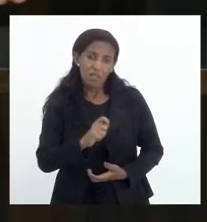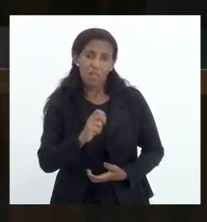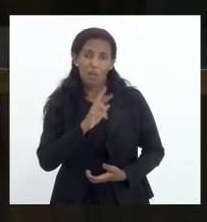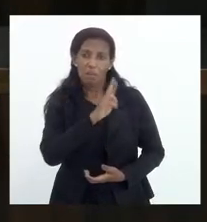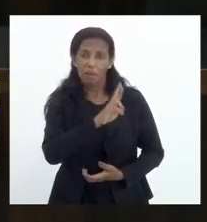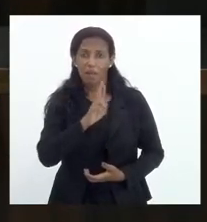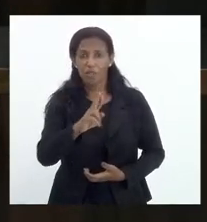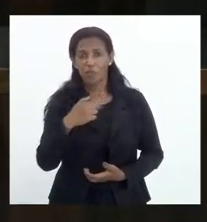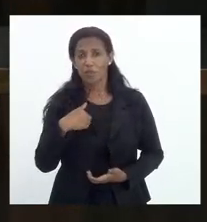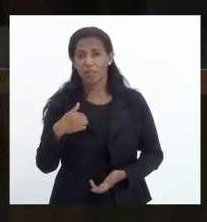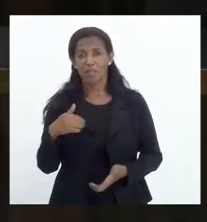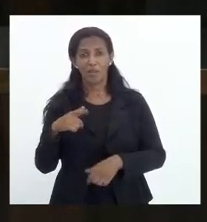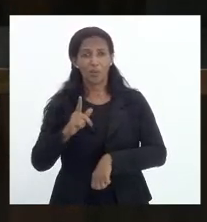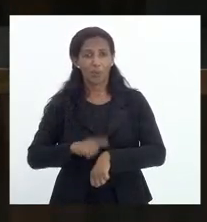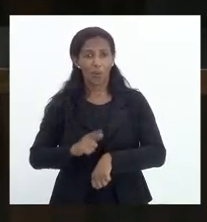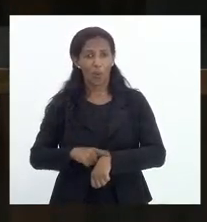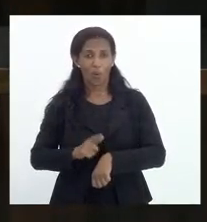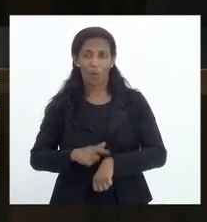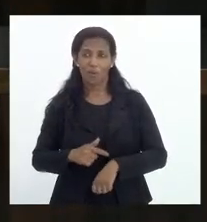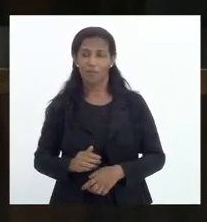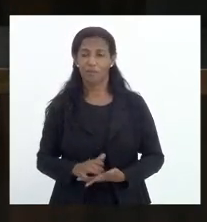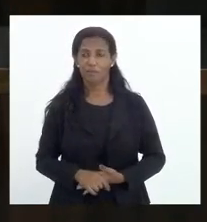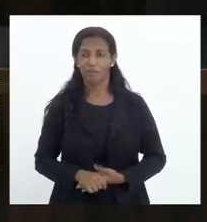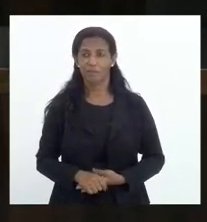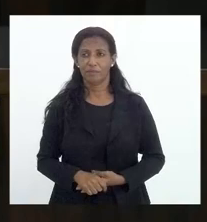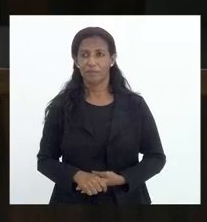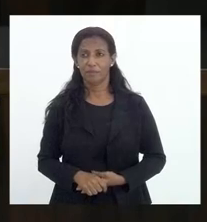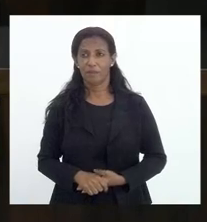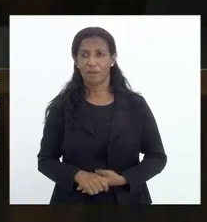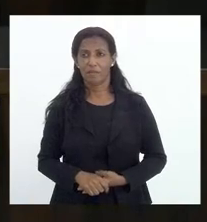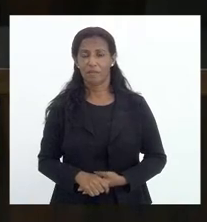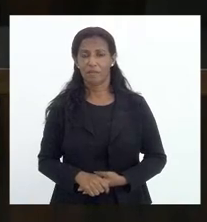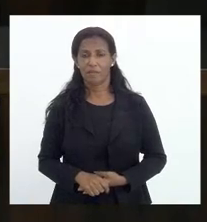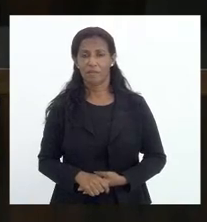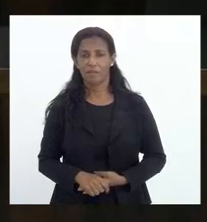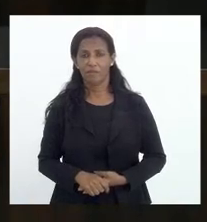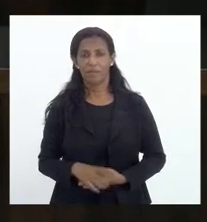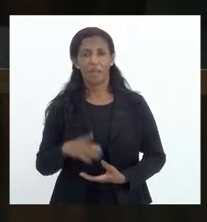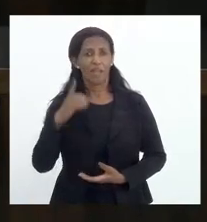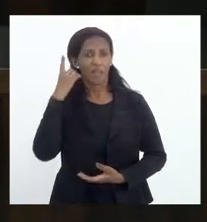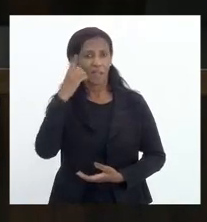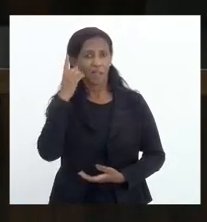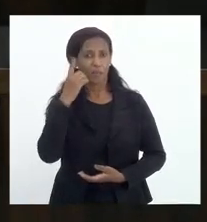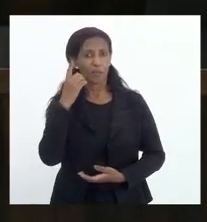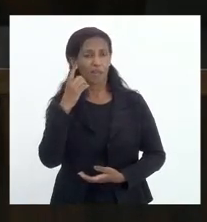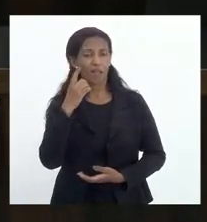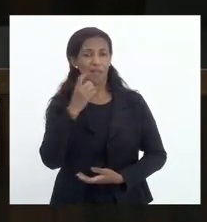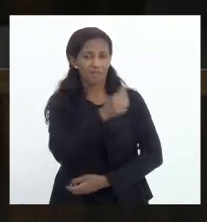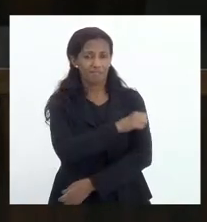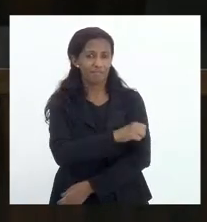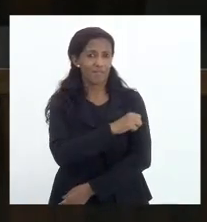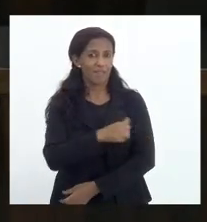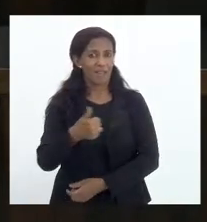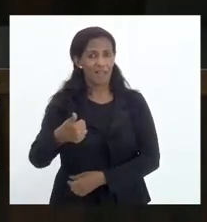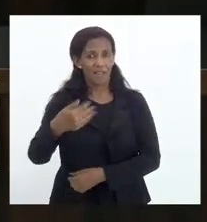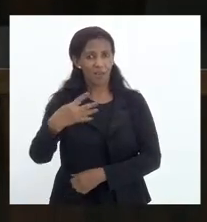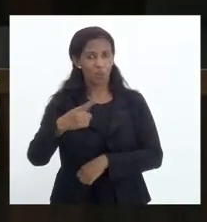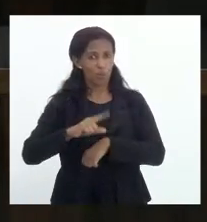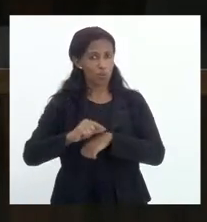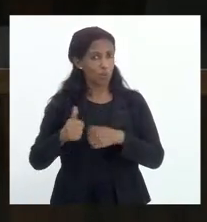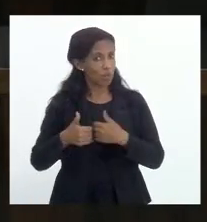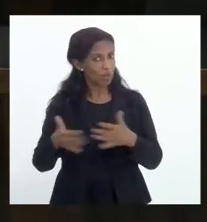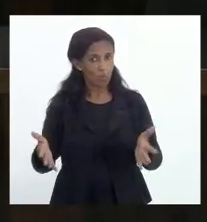estou limitado pela hora. Deputada enfermeira Rejane sabe que 14 horas nós temos que abrir o